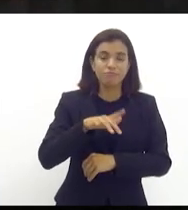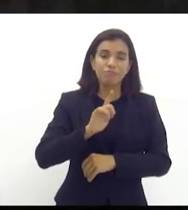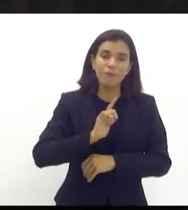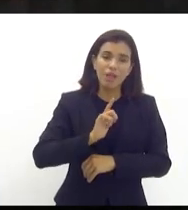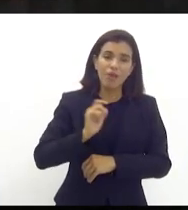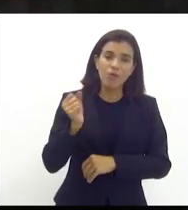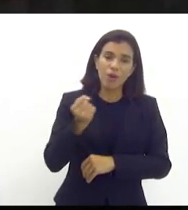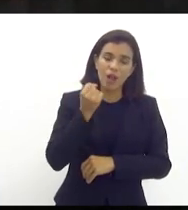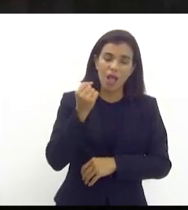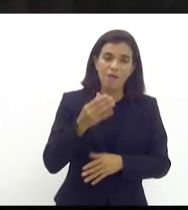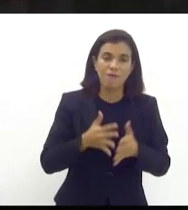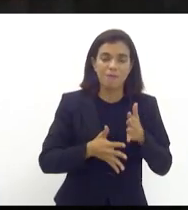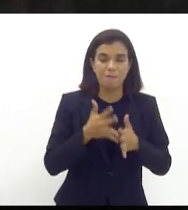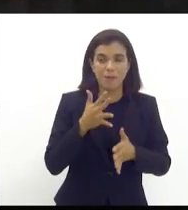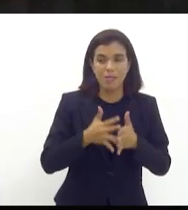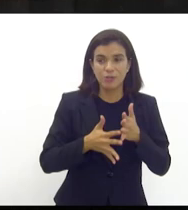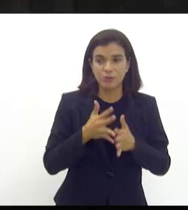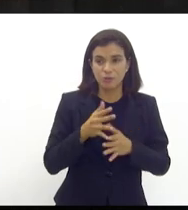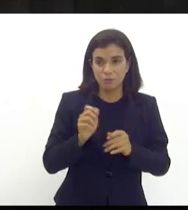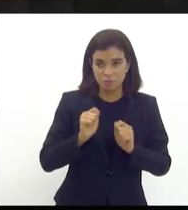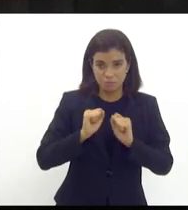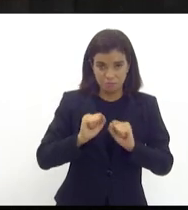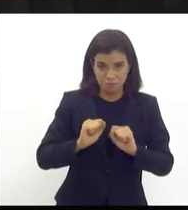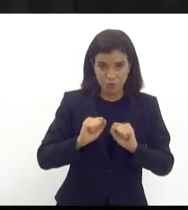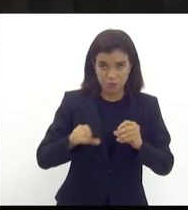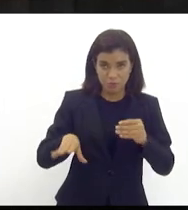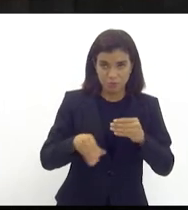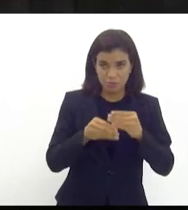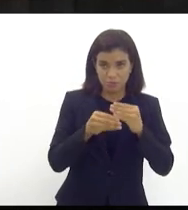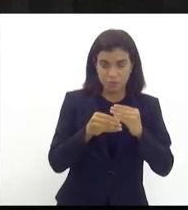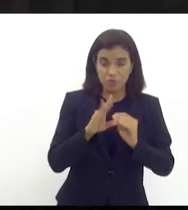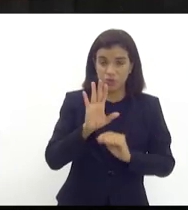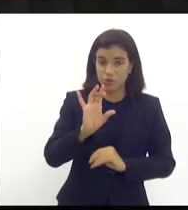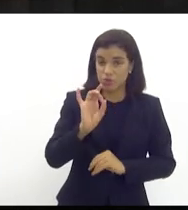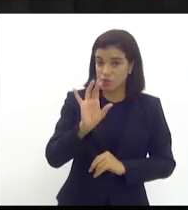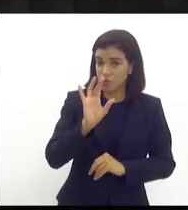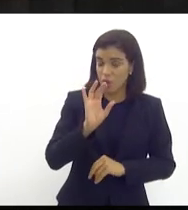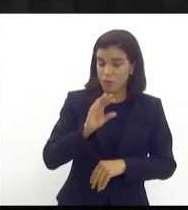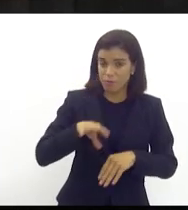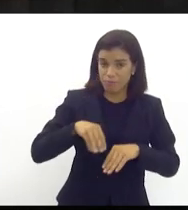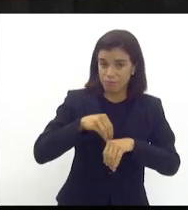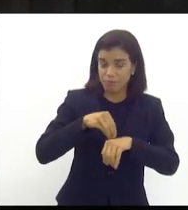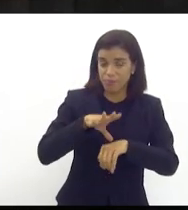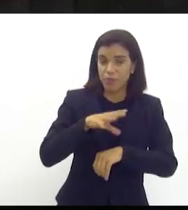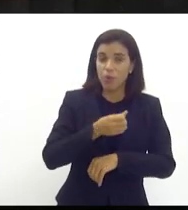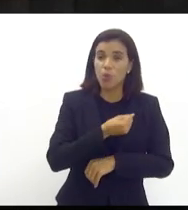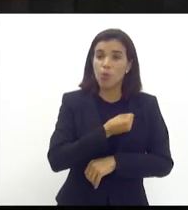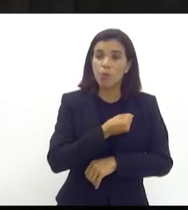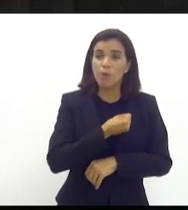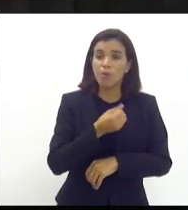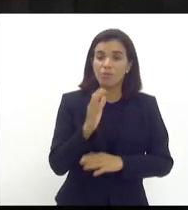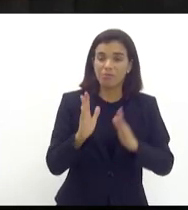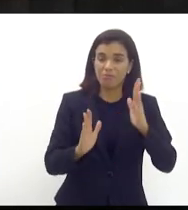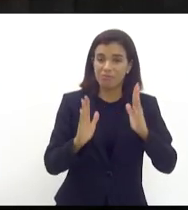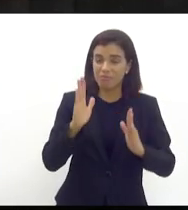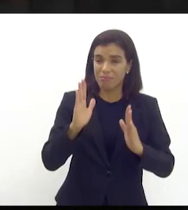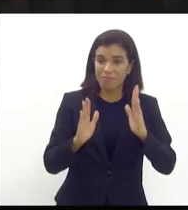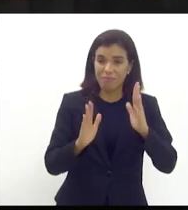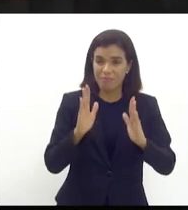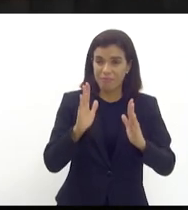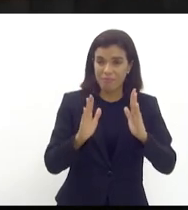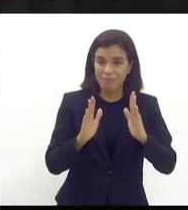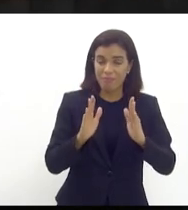um grave prejuízo. O senhor me dá uma parte, senhor? Eu vou só falar o número para o senhor e ele dá uma parte. Eu estimo que com